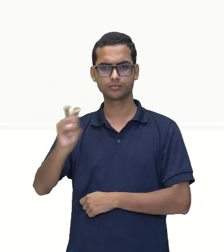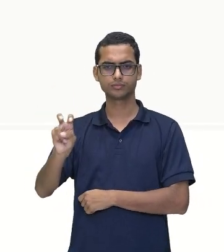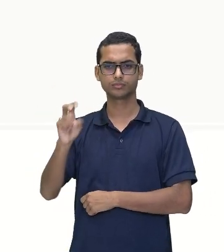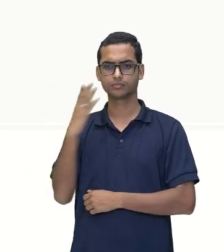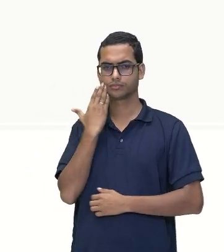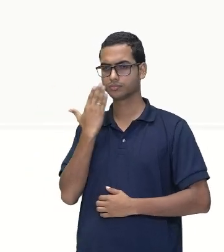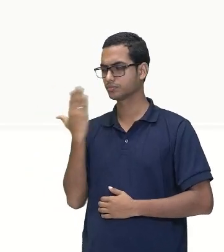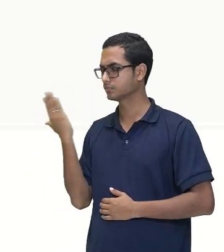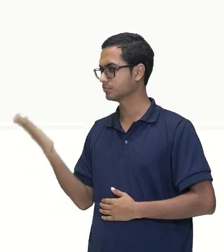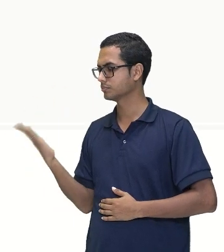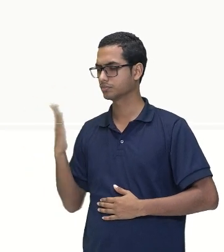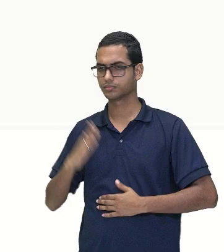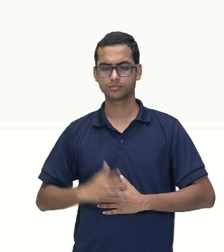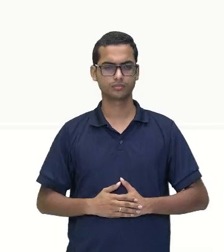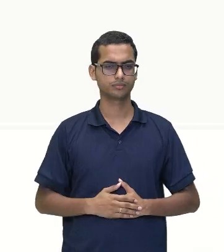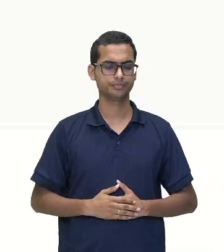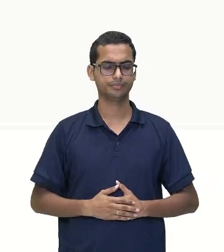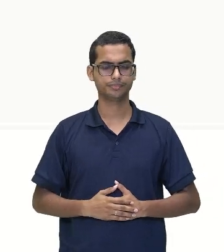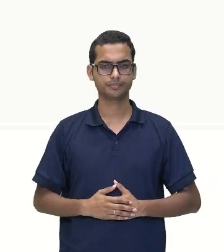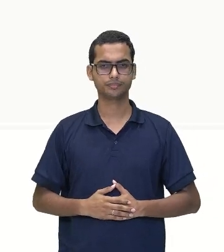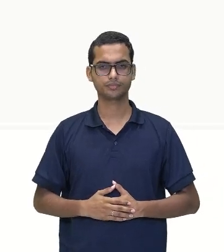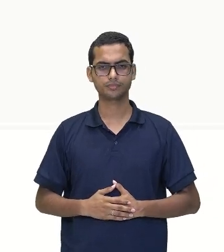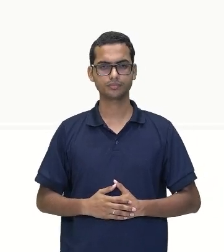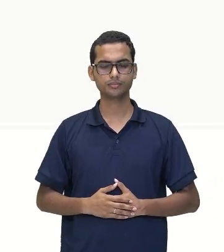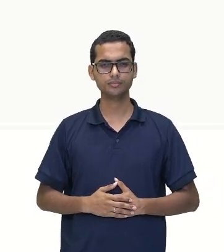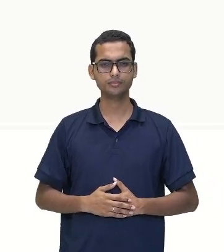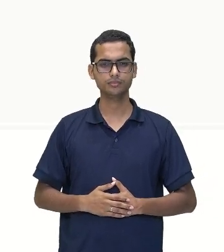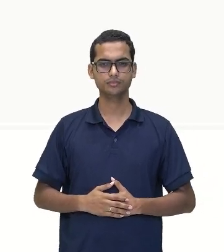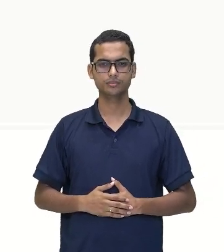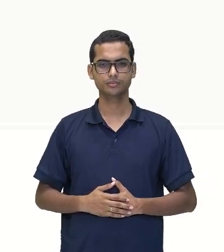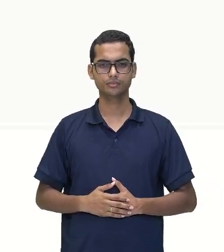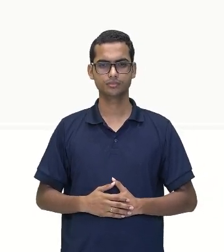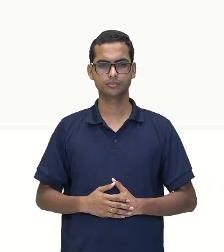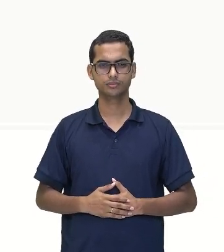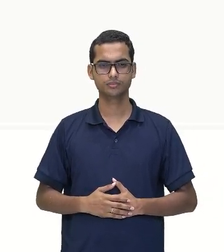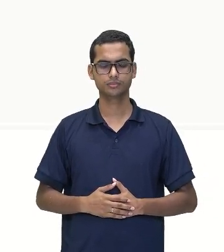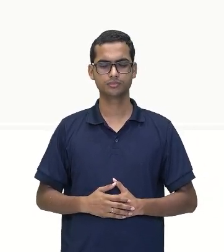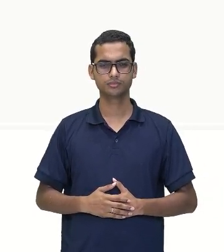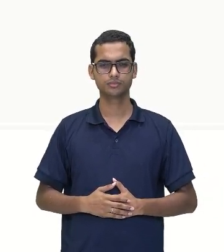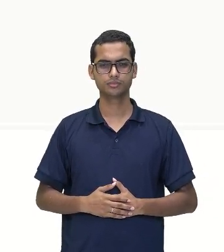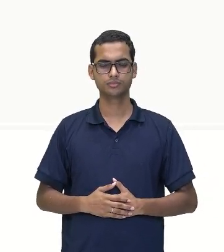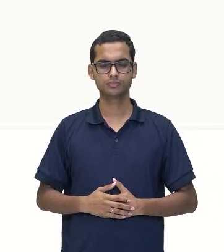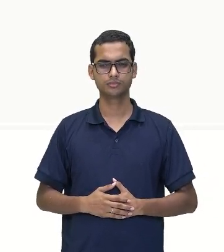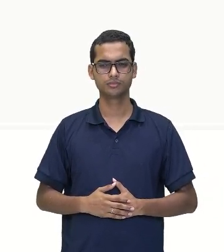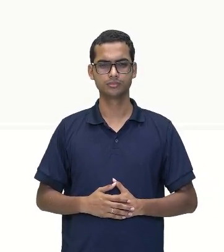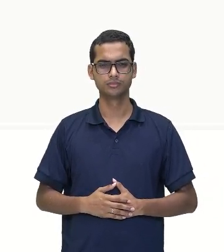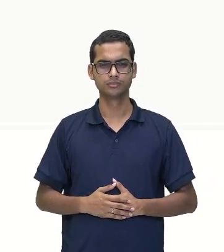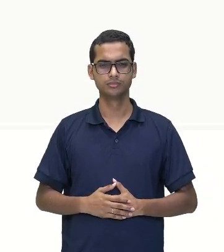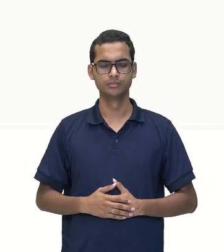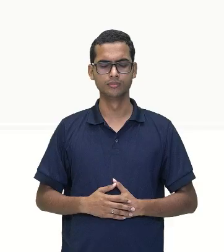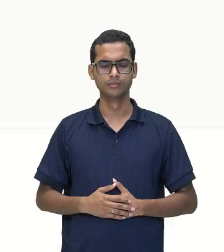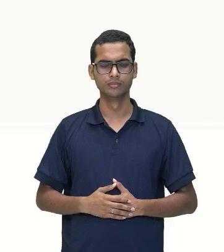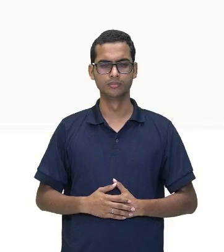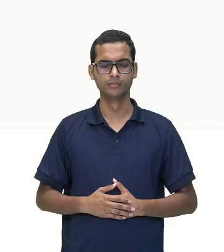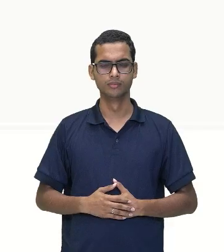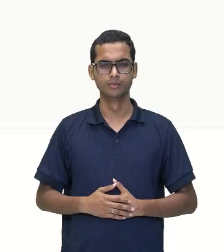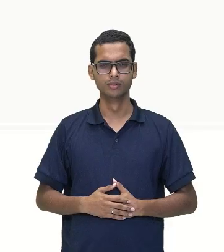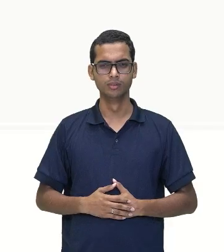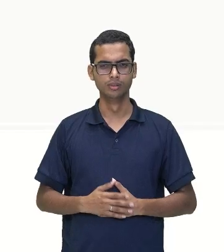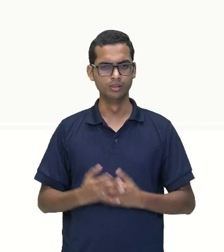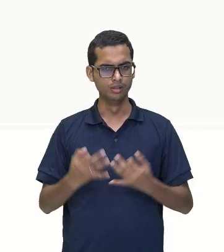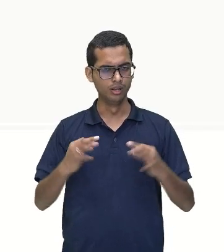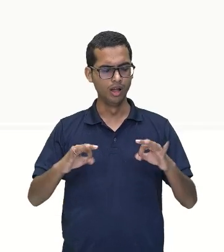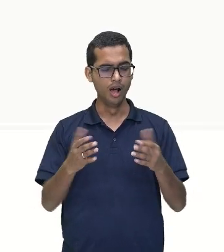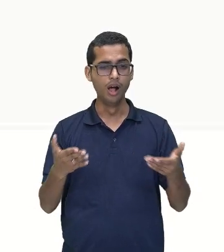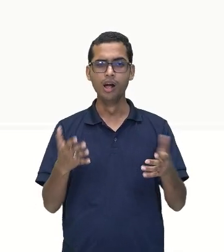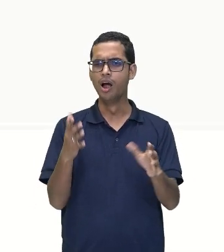metade de 25, né? 12,5, isso. Que é a metade de 25. Tá bom?